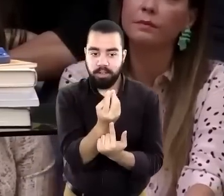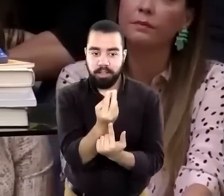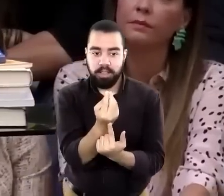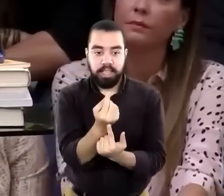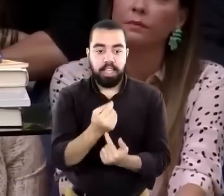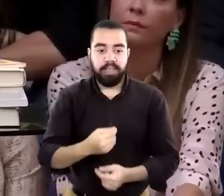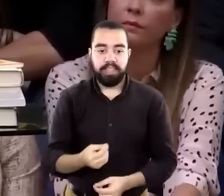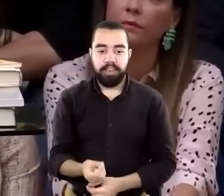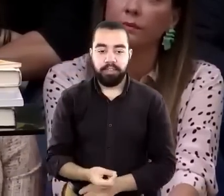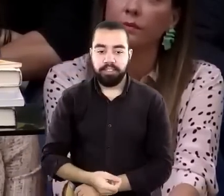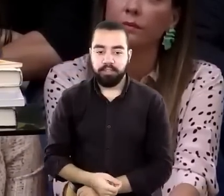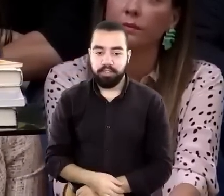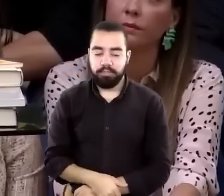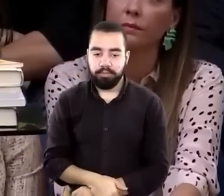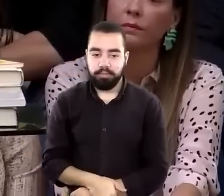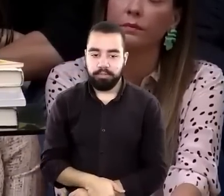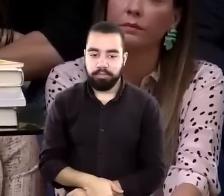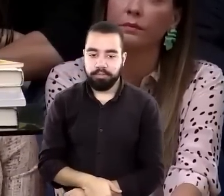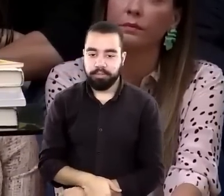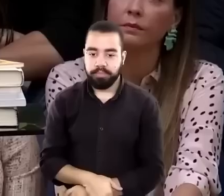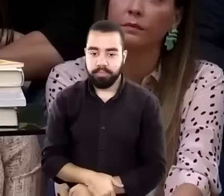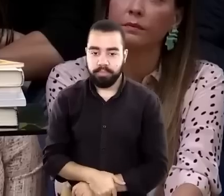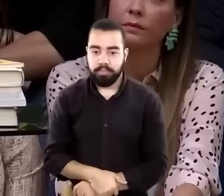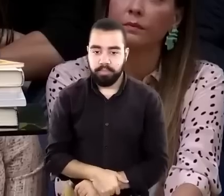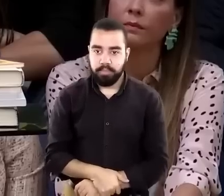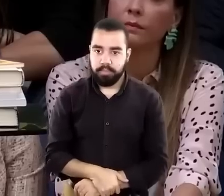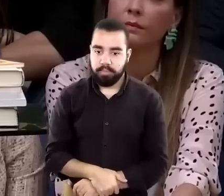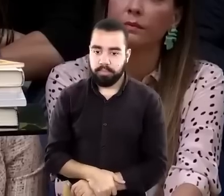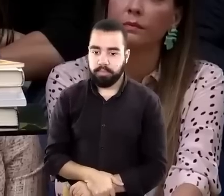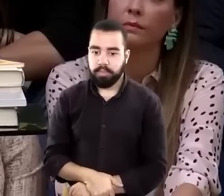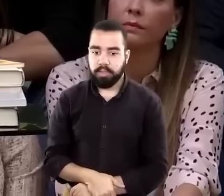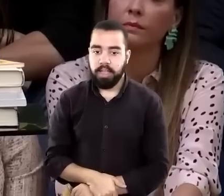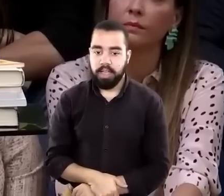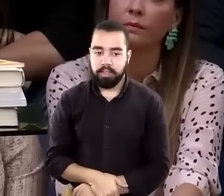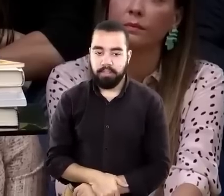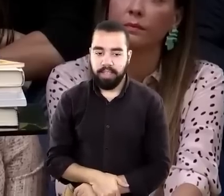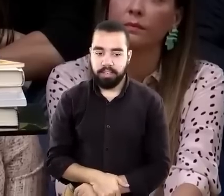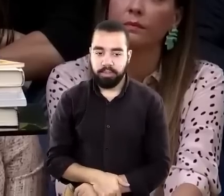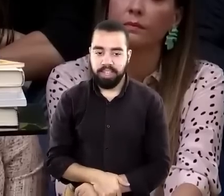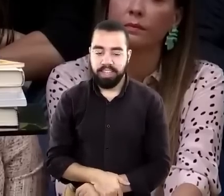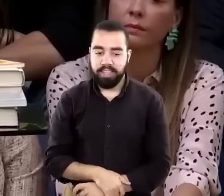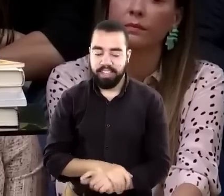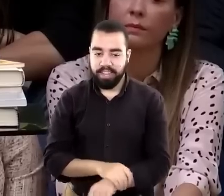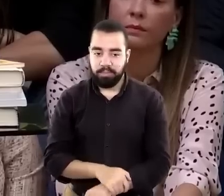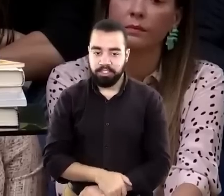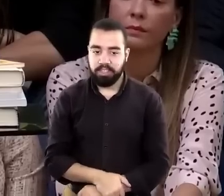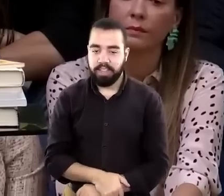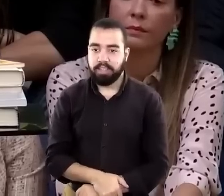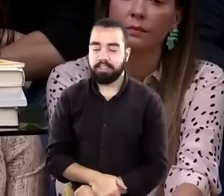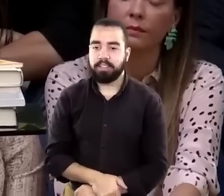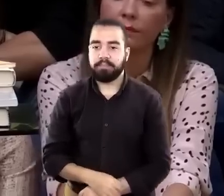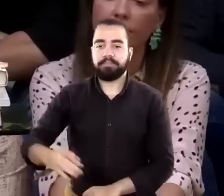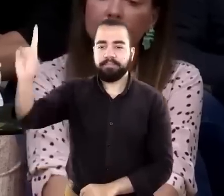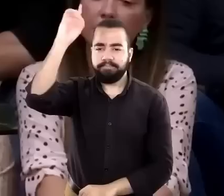mim, a figura do fogo. Porque na verdade, para você ter luz, você precisa ter fogo, e Deus